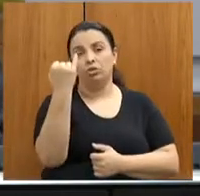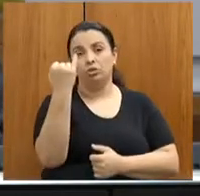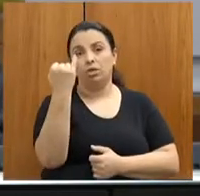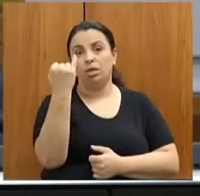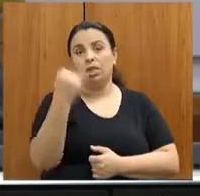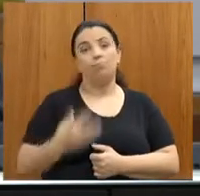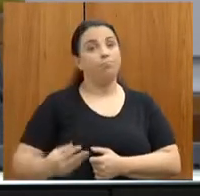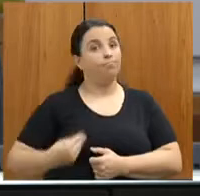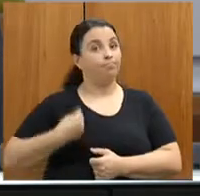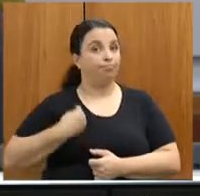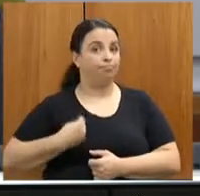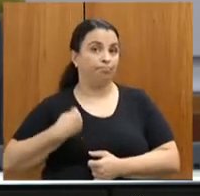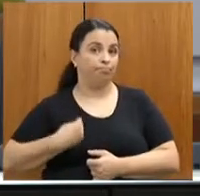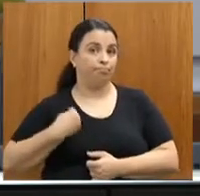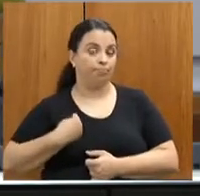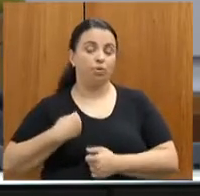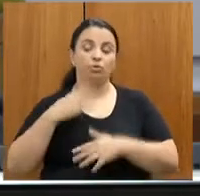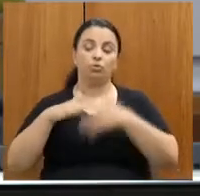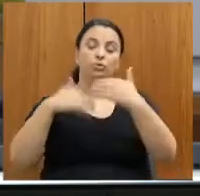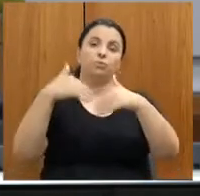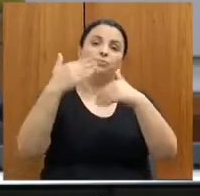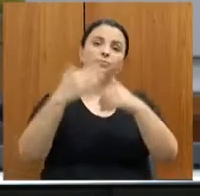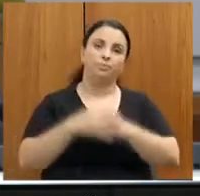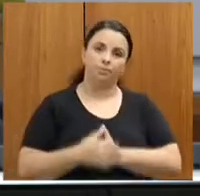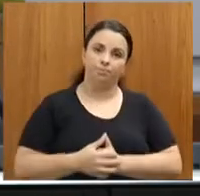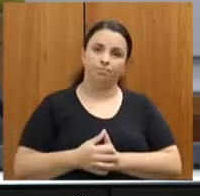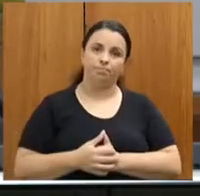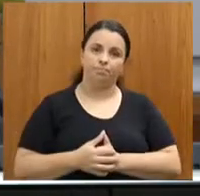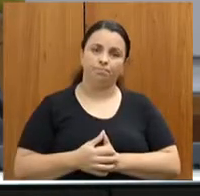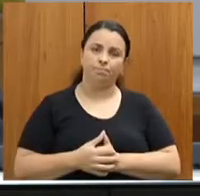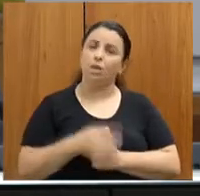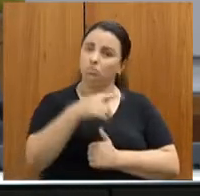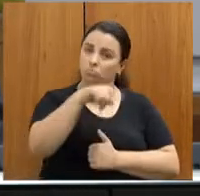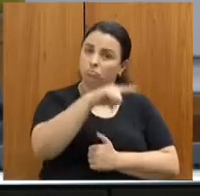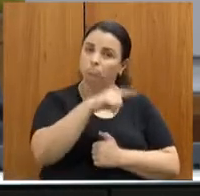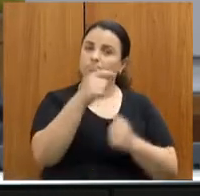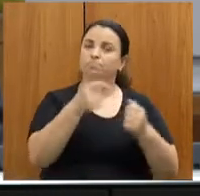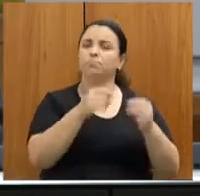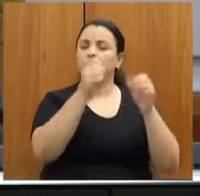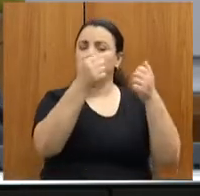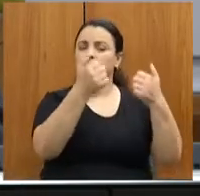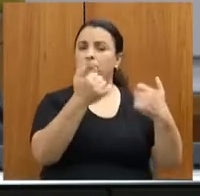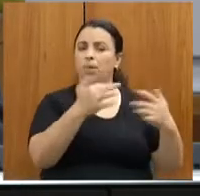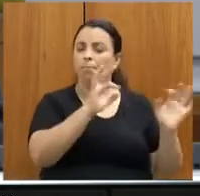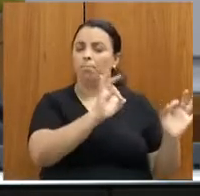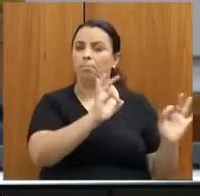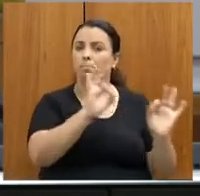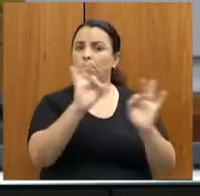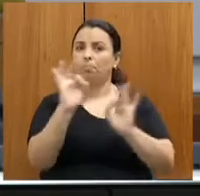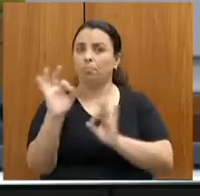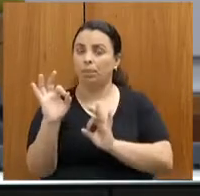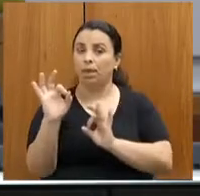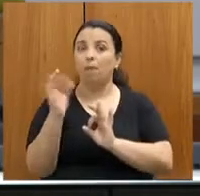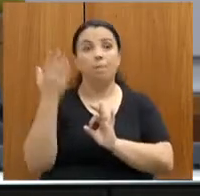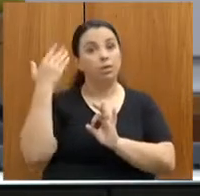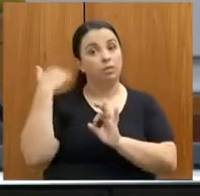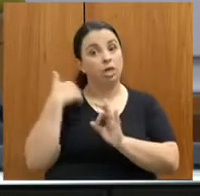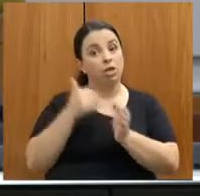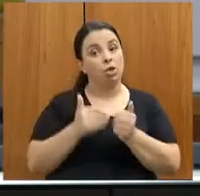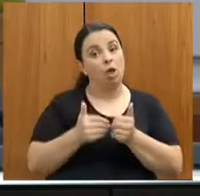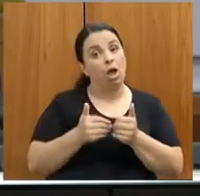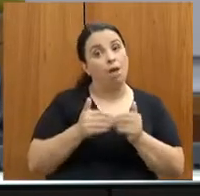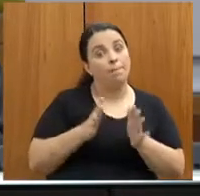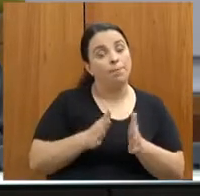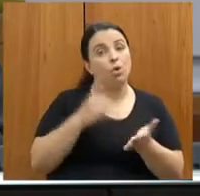desenvolvimento vossa excelência fez um apanhado Desde o Primeiro Momento quando iniciamos o